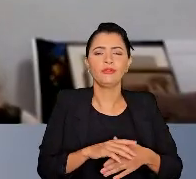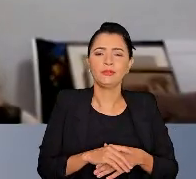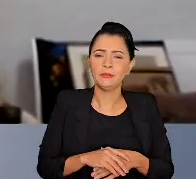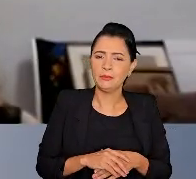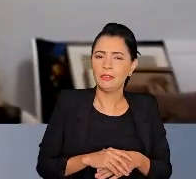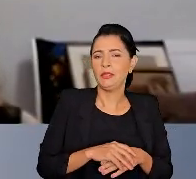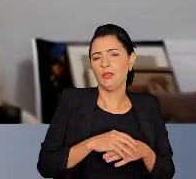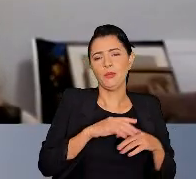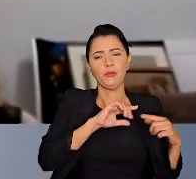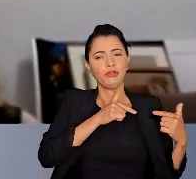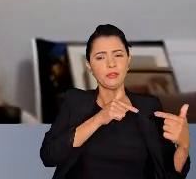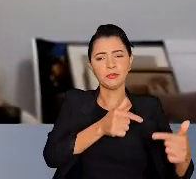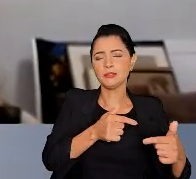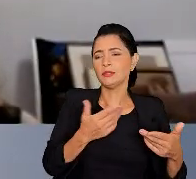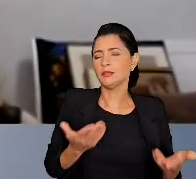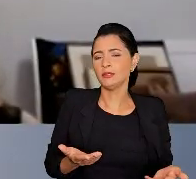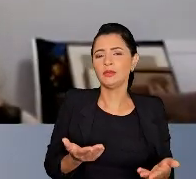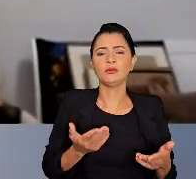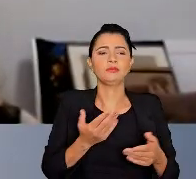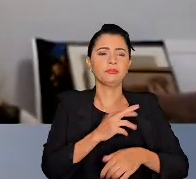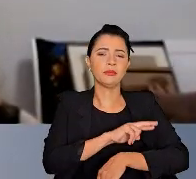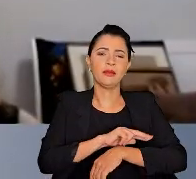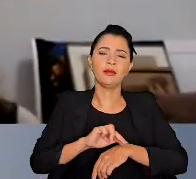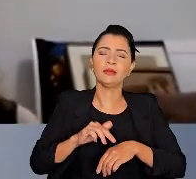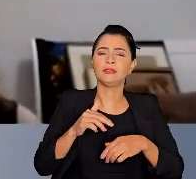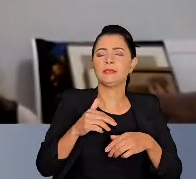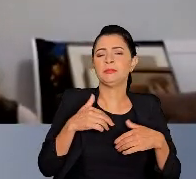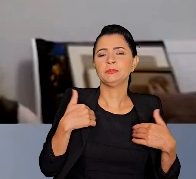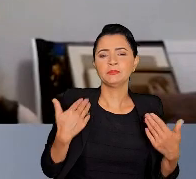uma geração, toda uma raça, enfim,